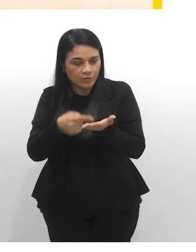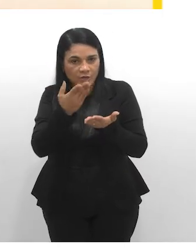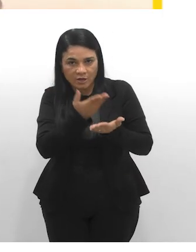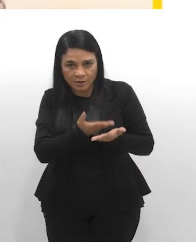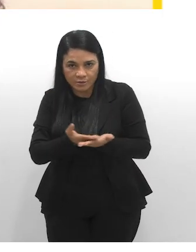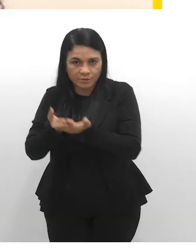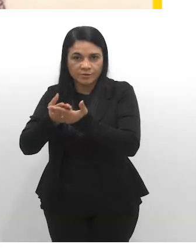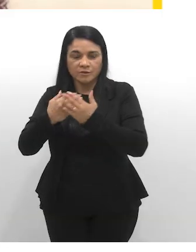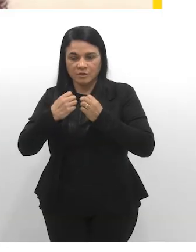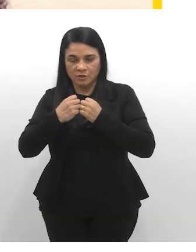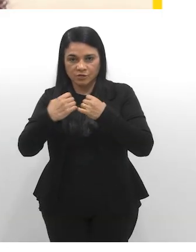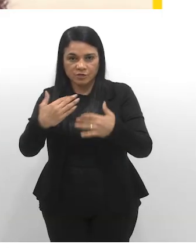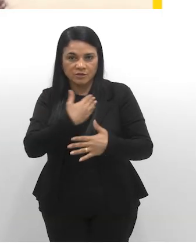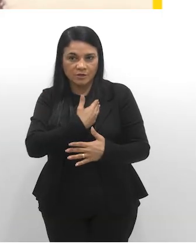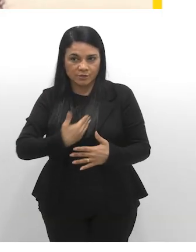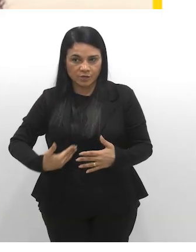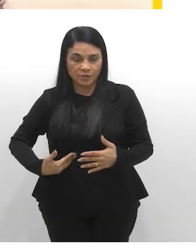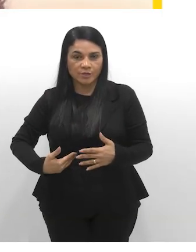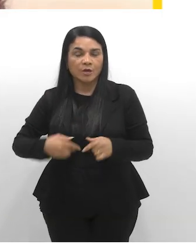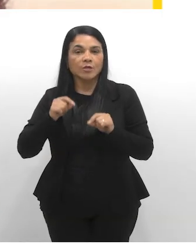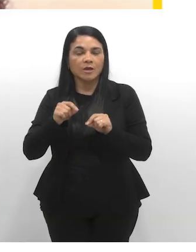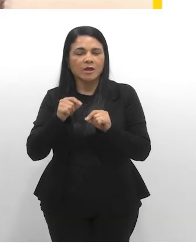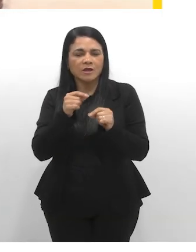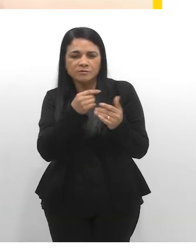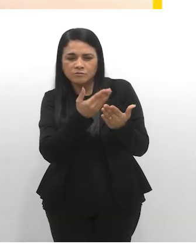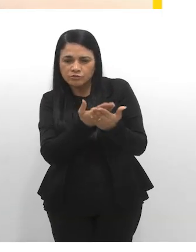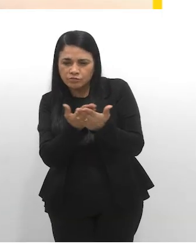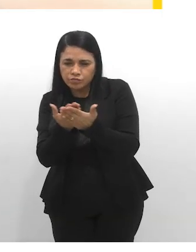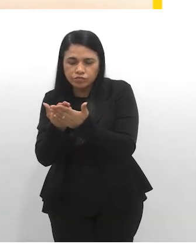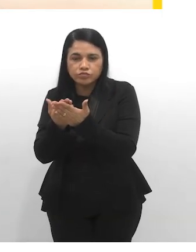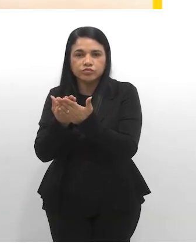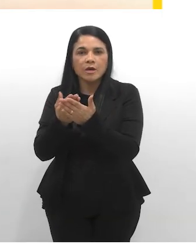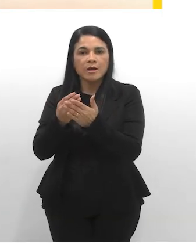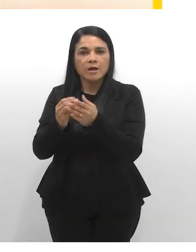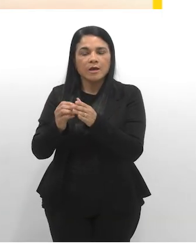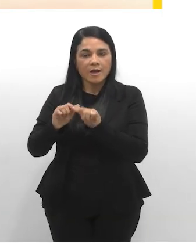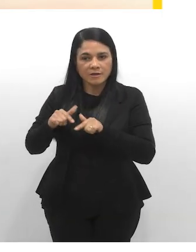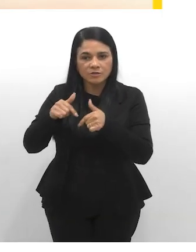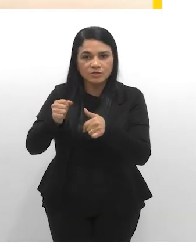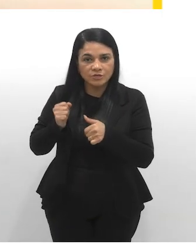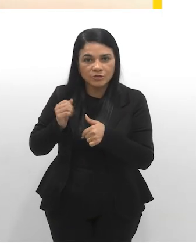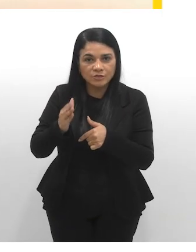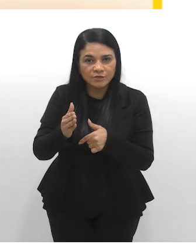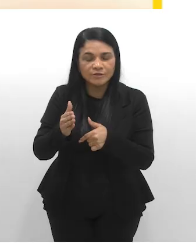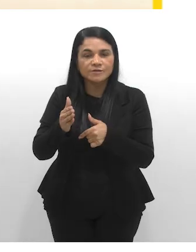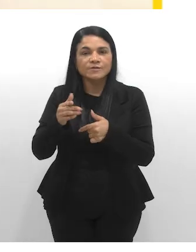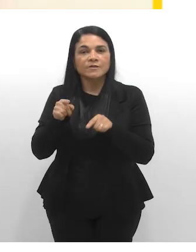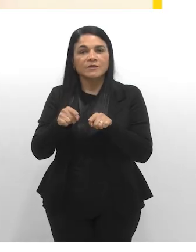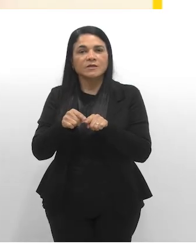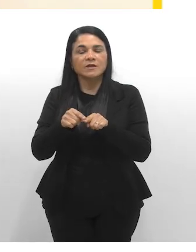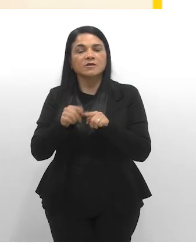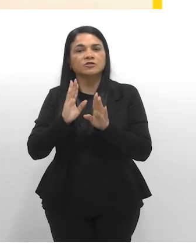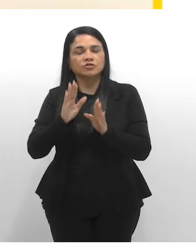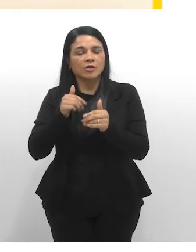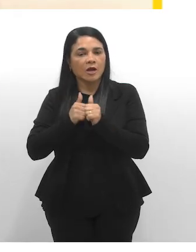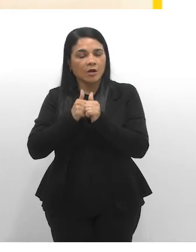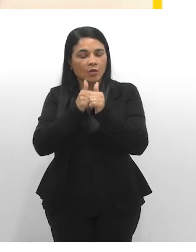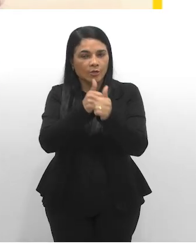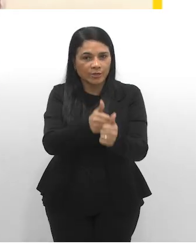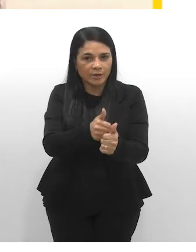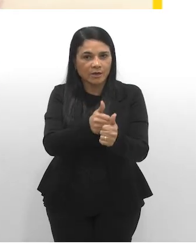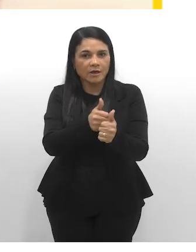dos encaminhamentos da audiência pública é a gente se debruçar nessa produção. Isso vai desde o que a gente já